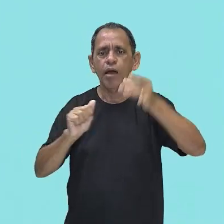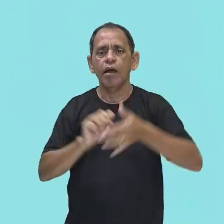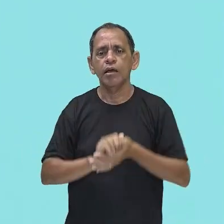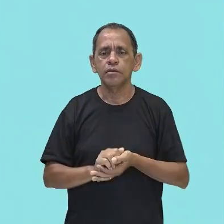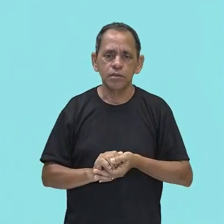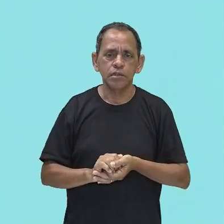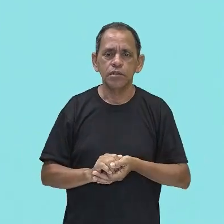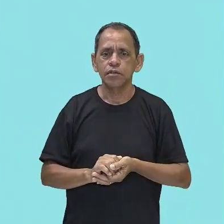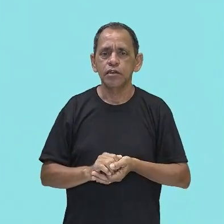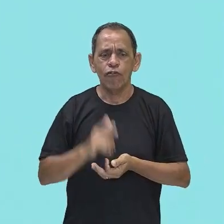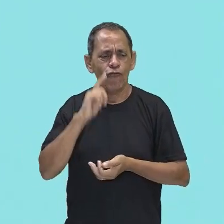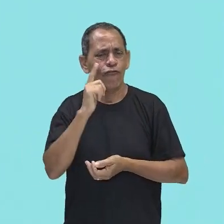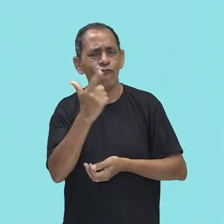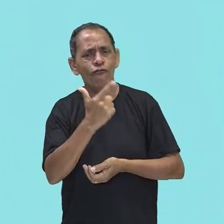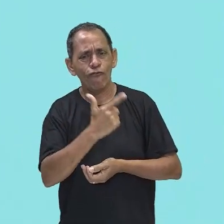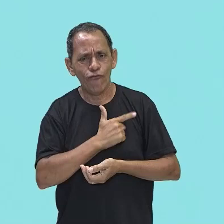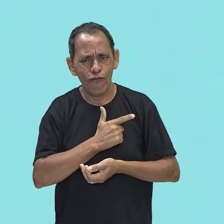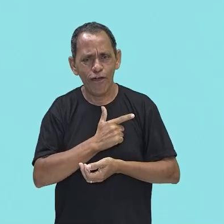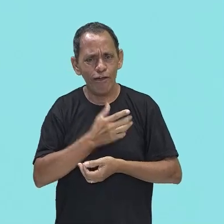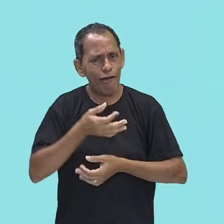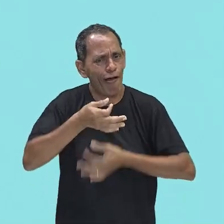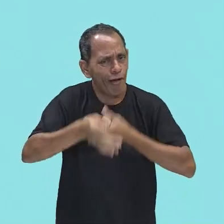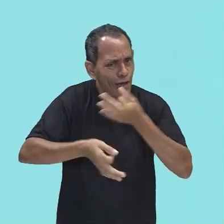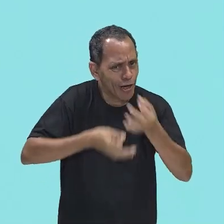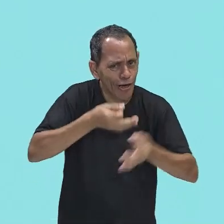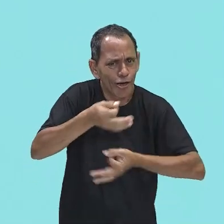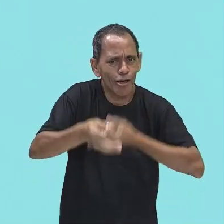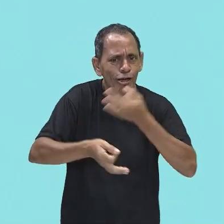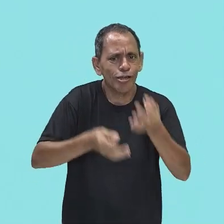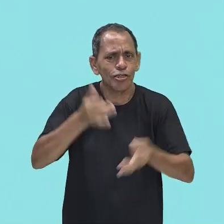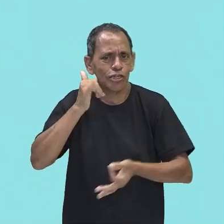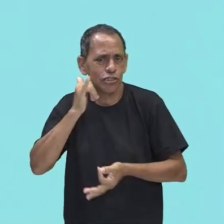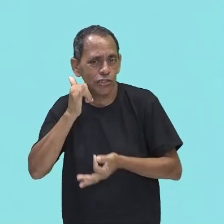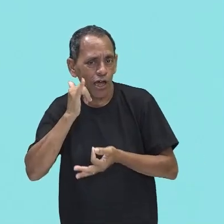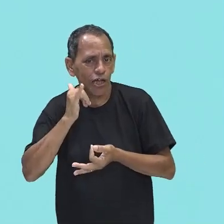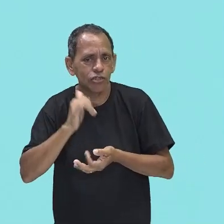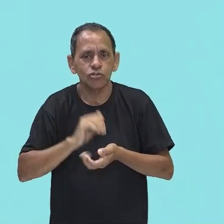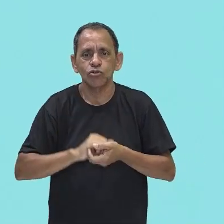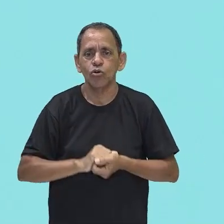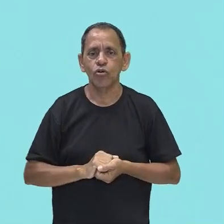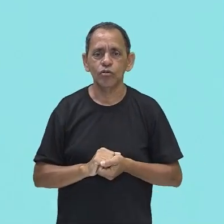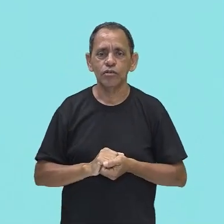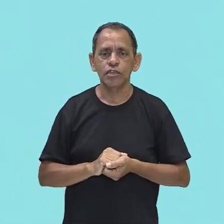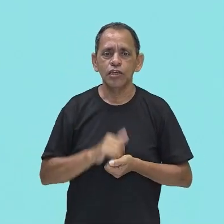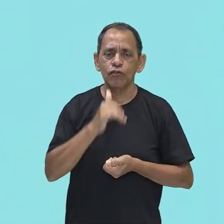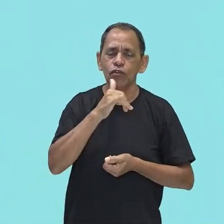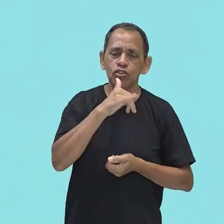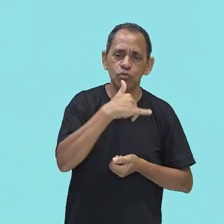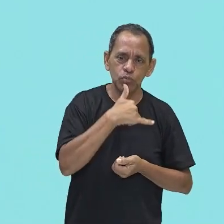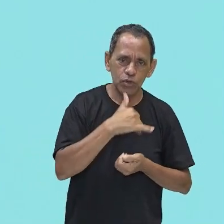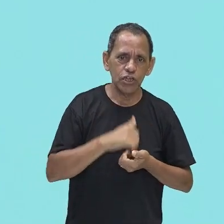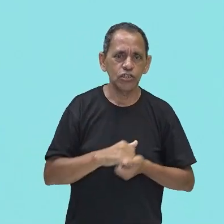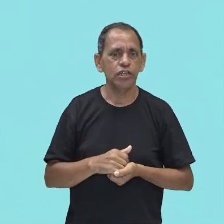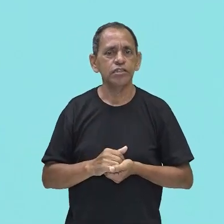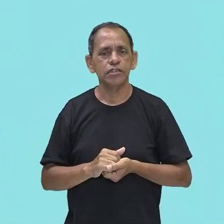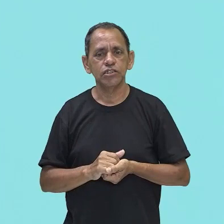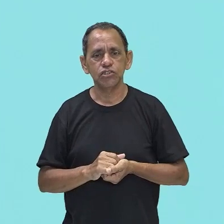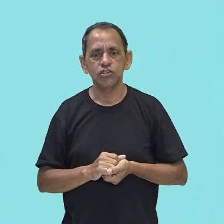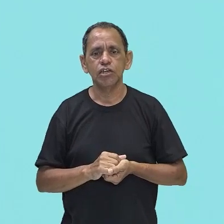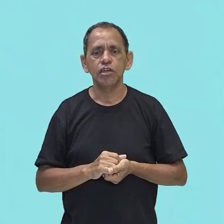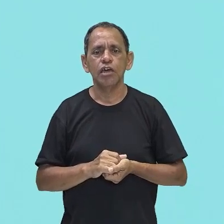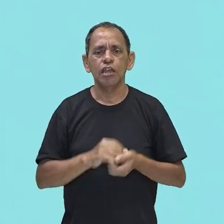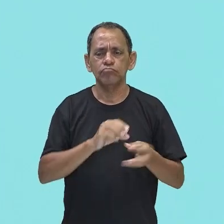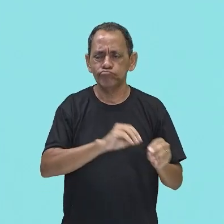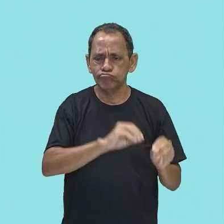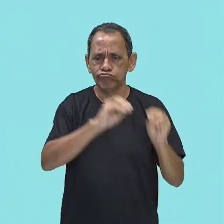assim, bem crítico, certo? Com a pobre da Macabea, que é uma nordestina que veio tentar a vida na cidade grande, mas